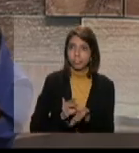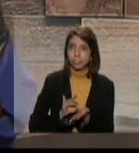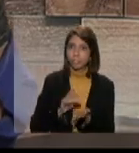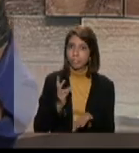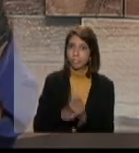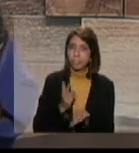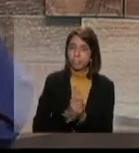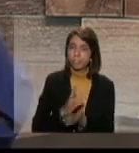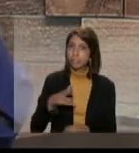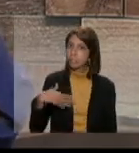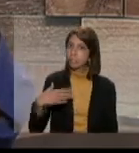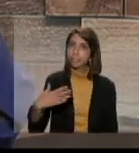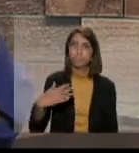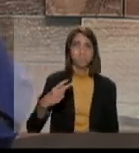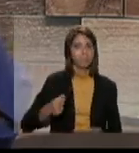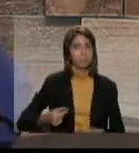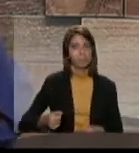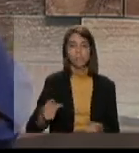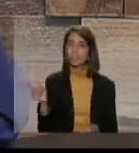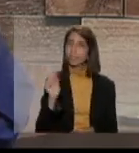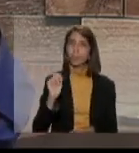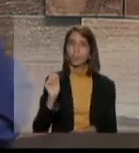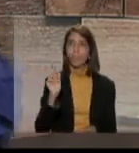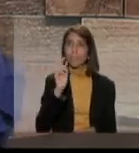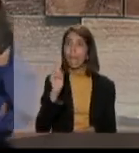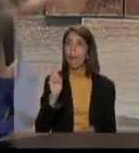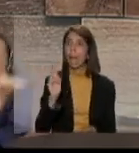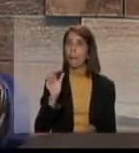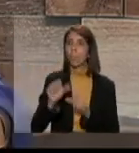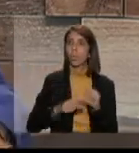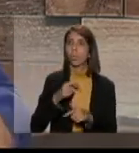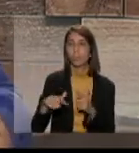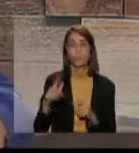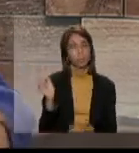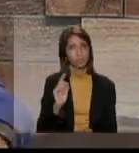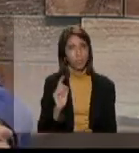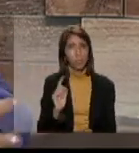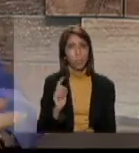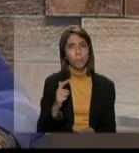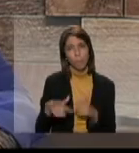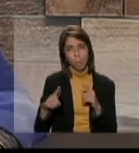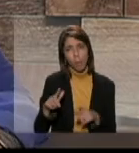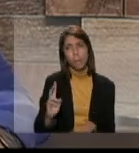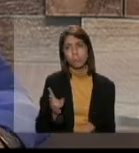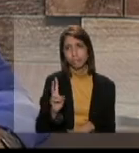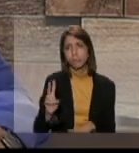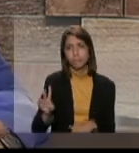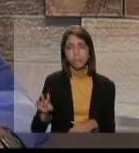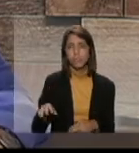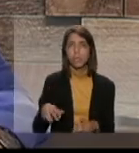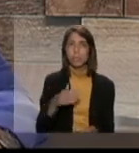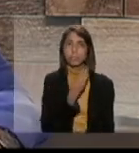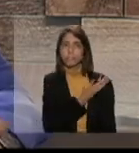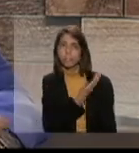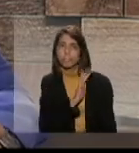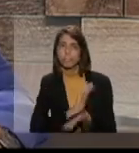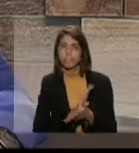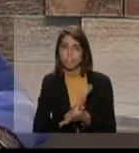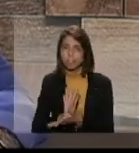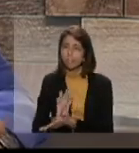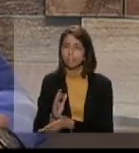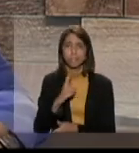definitivo como eu digo não é uma coisa assim que a partir do momento que abriu aquele então acabou esse problema não muito pelo contrário o problema existe e é grave preconceito